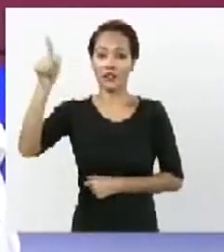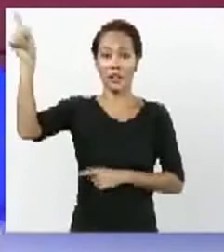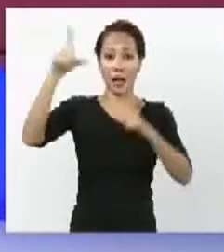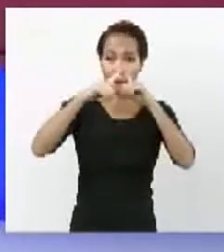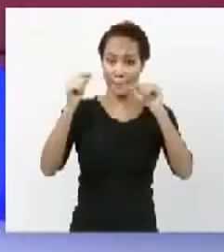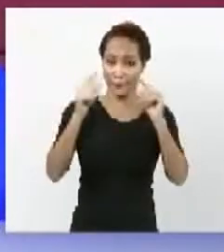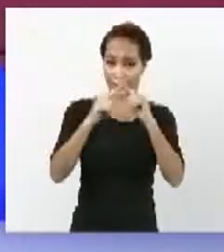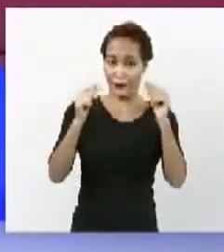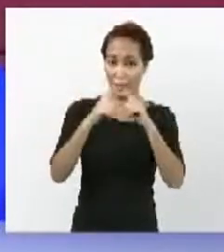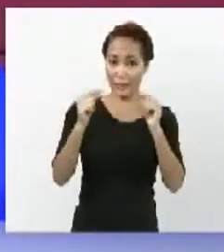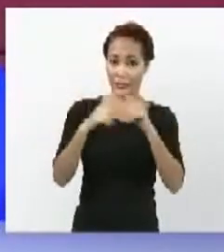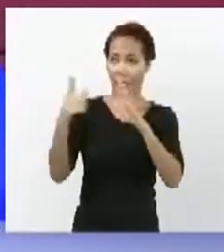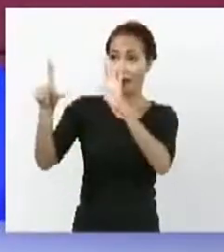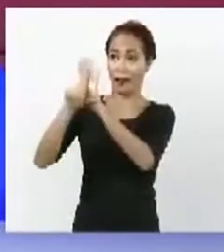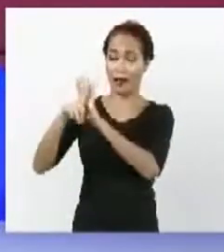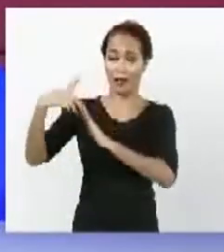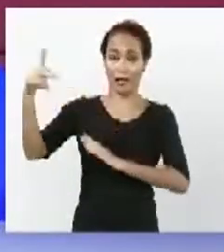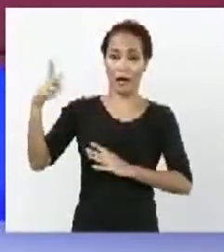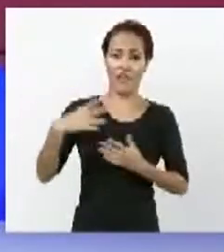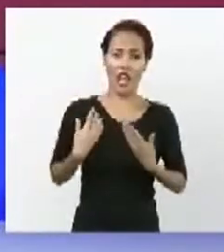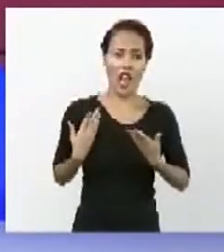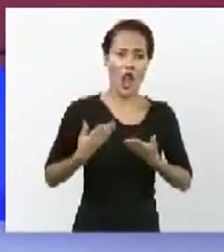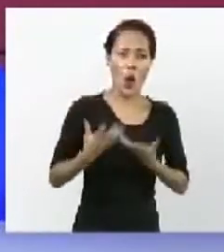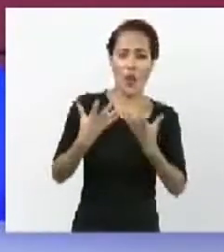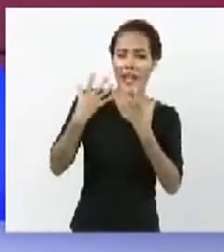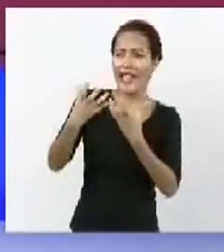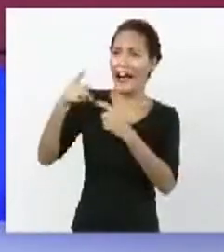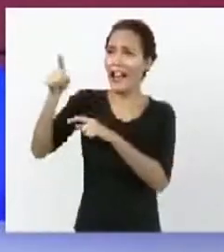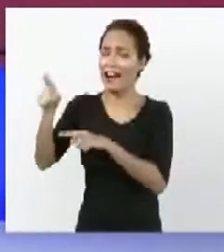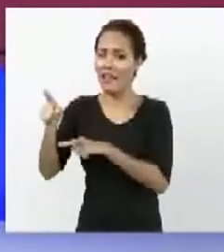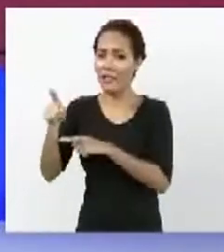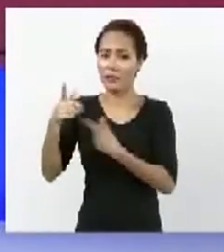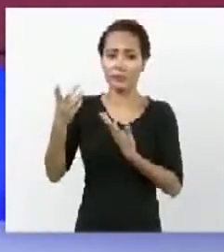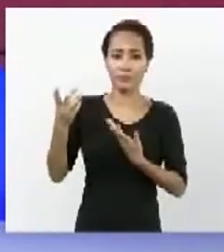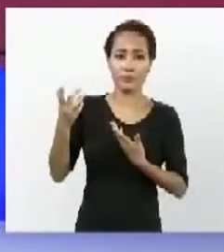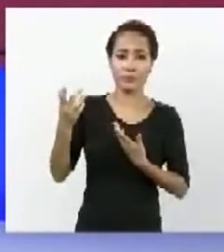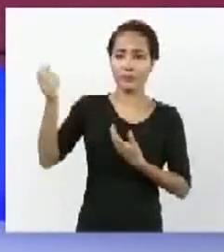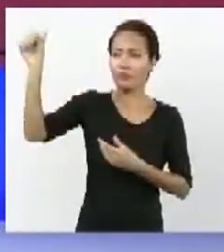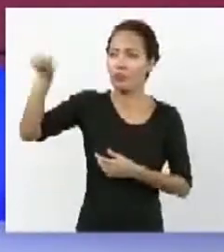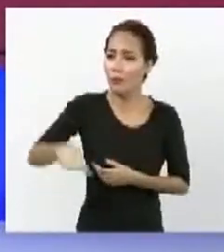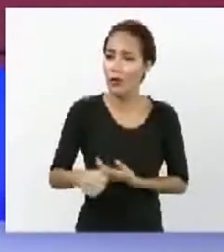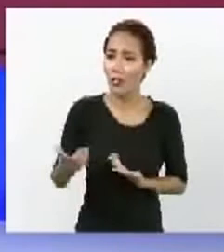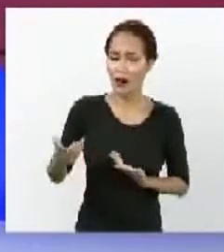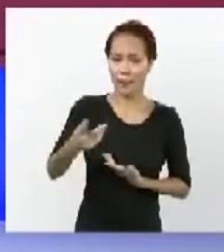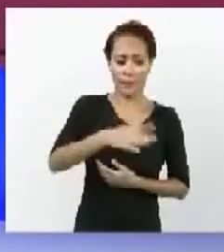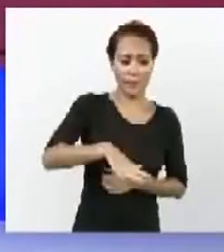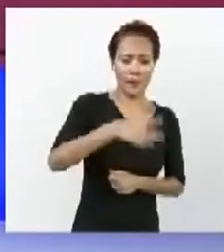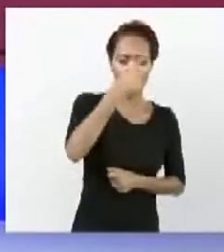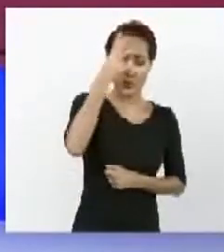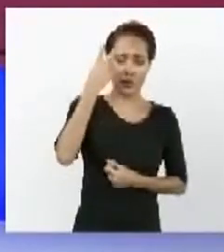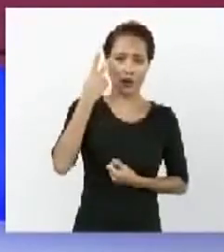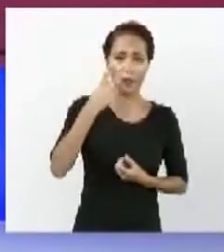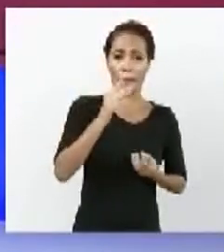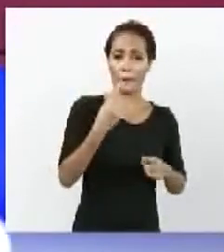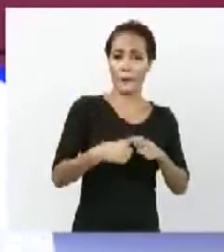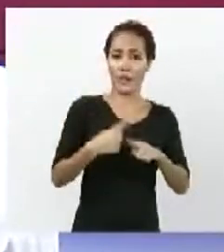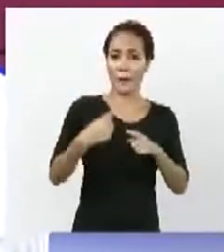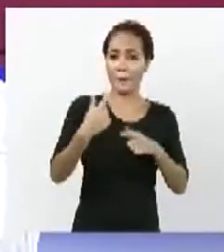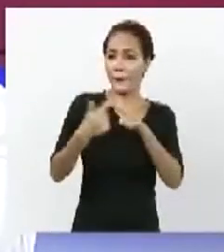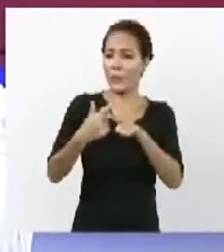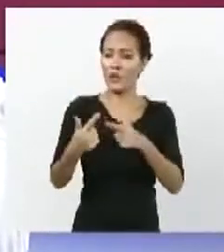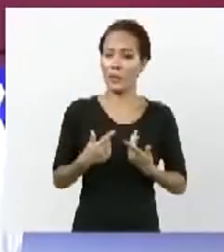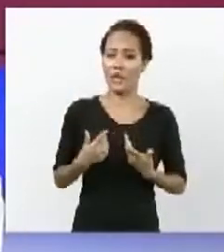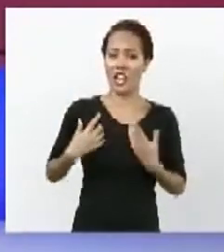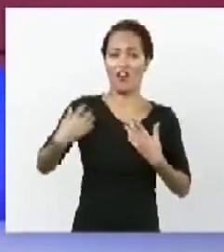para dizer que eu era a favor da 257 em prejuízo ao funcionalismo público, tentando levar para o funcionalismo público de qual era contra isso.